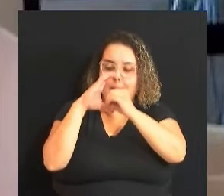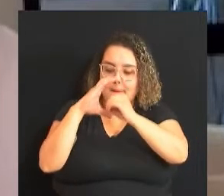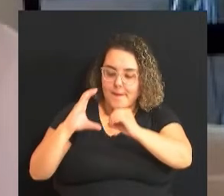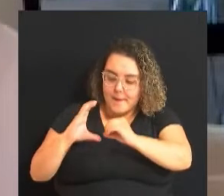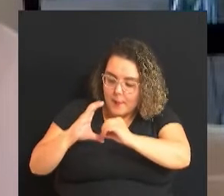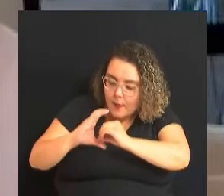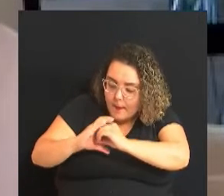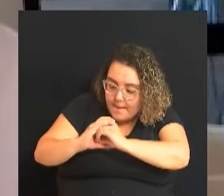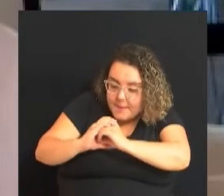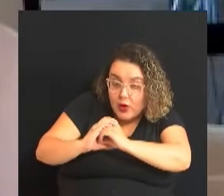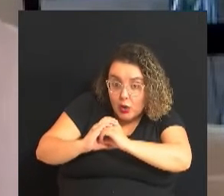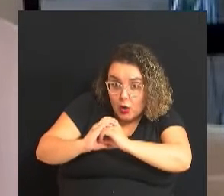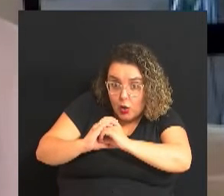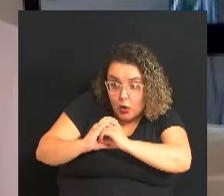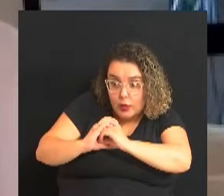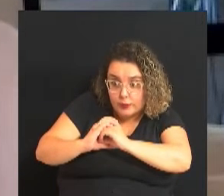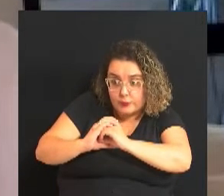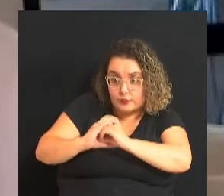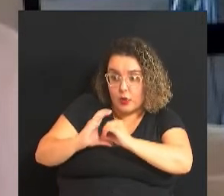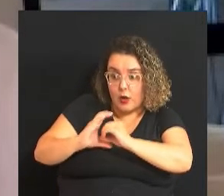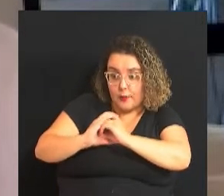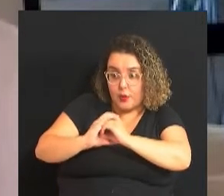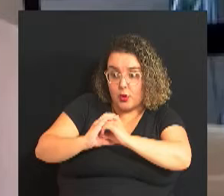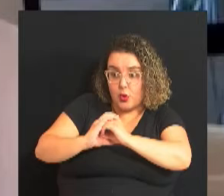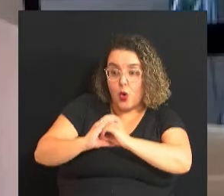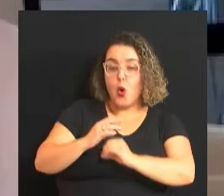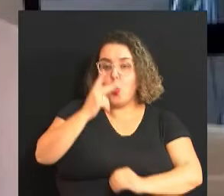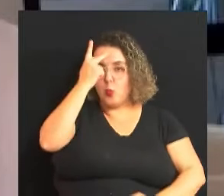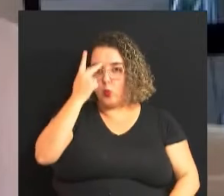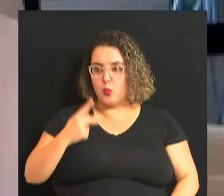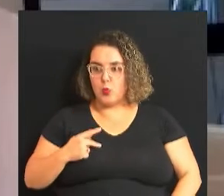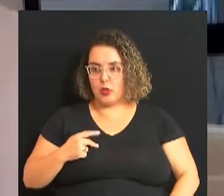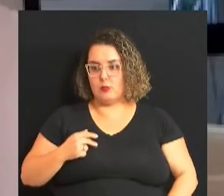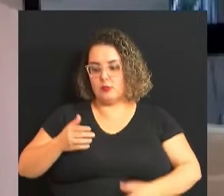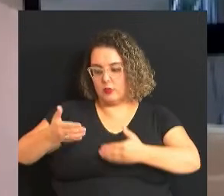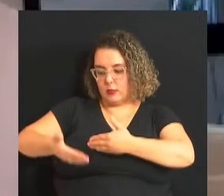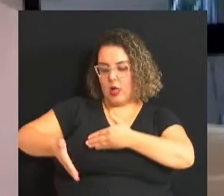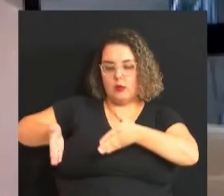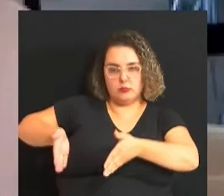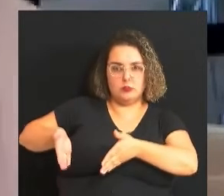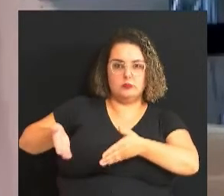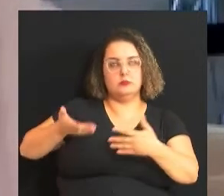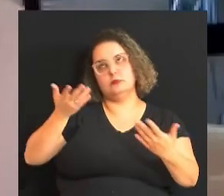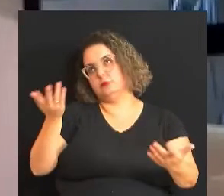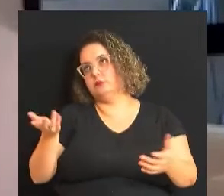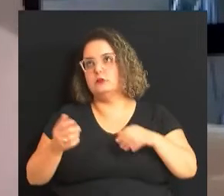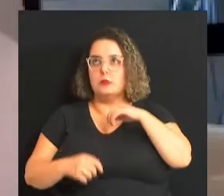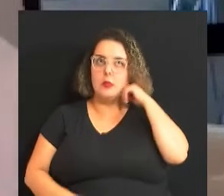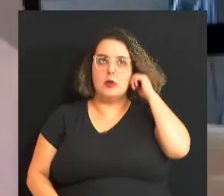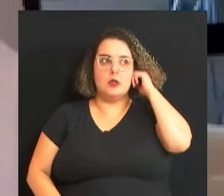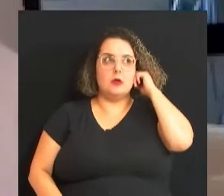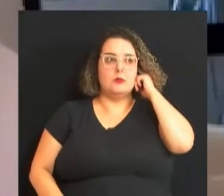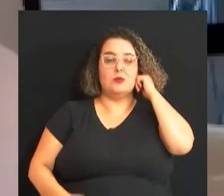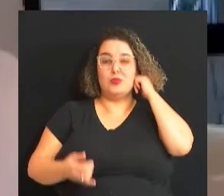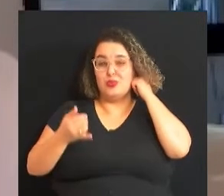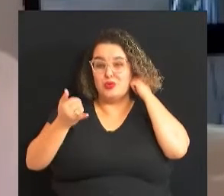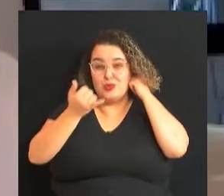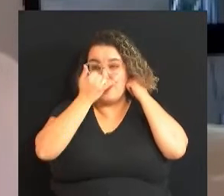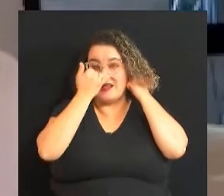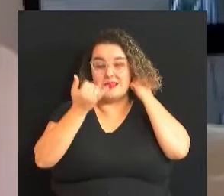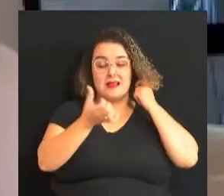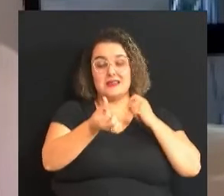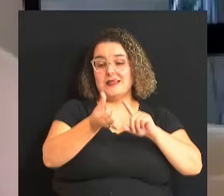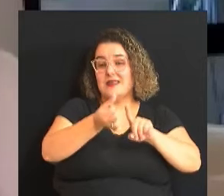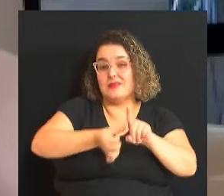cuidado é que o próprio colante da bolsa, imagina, você ficou, por azar, 6 meses com uma